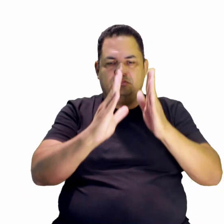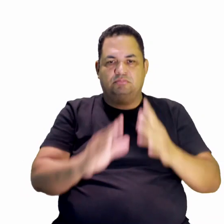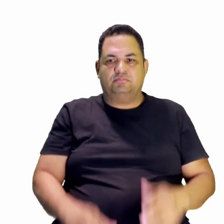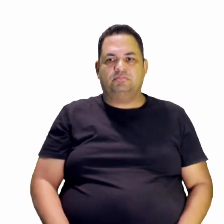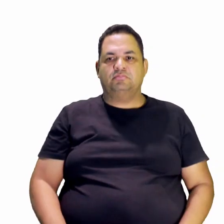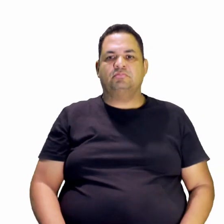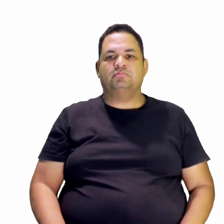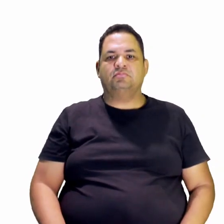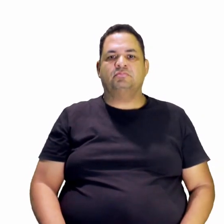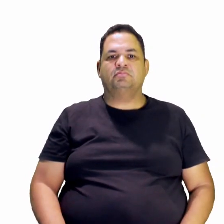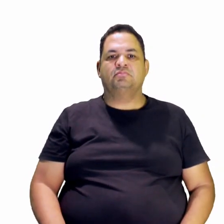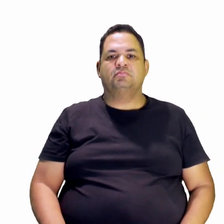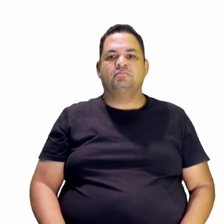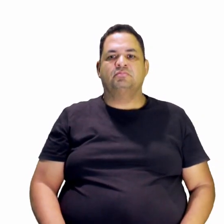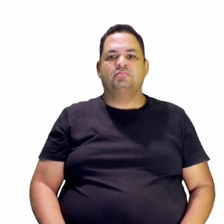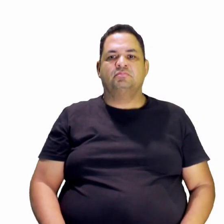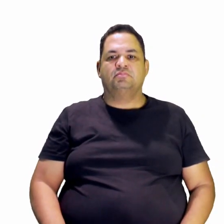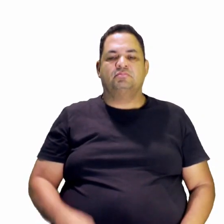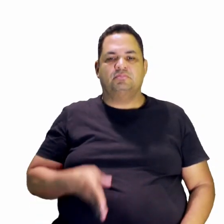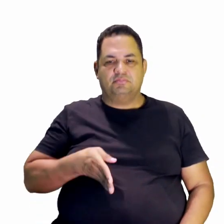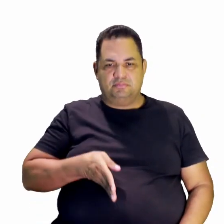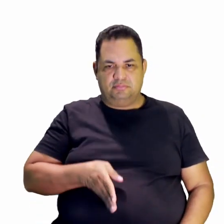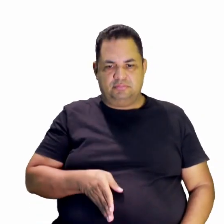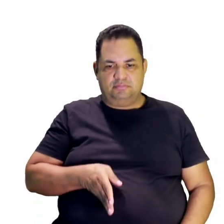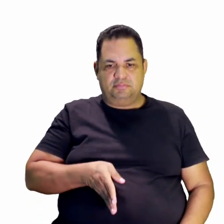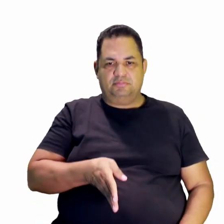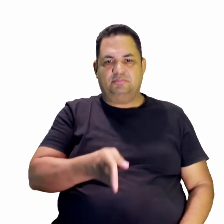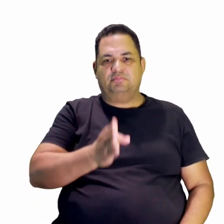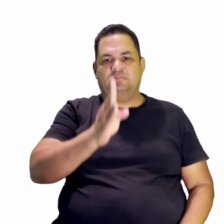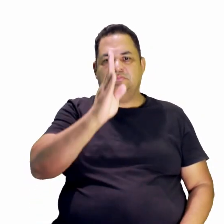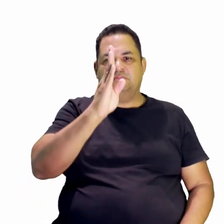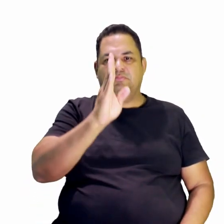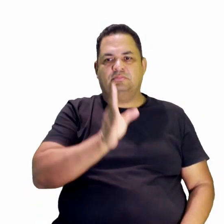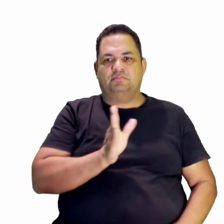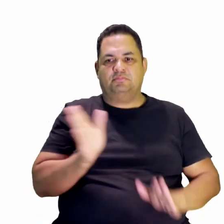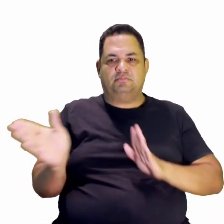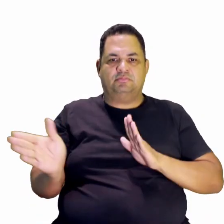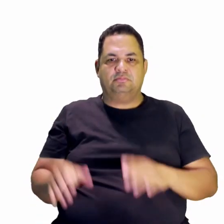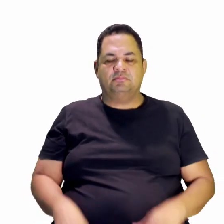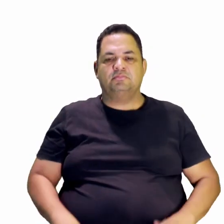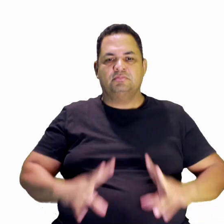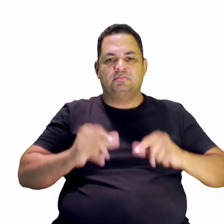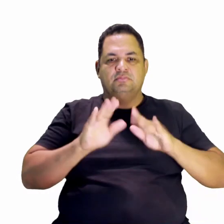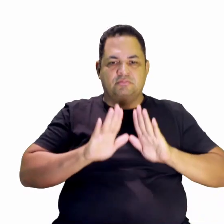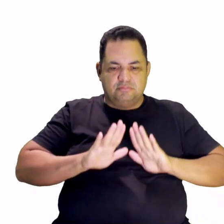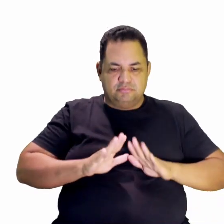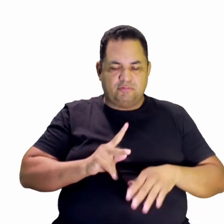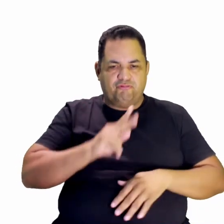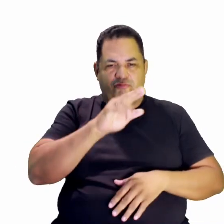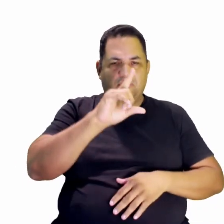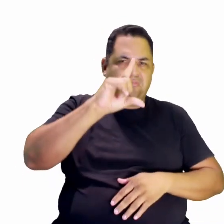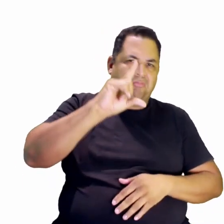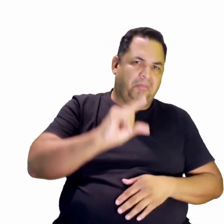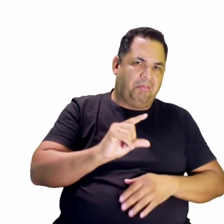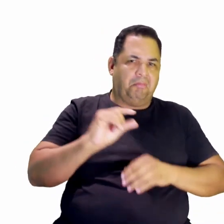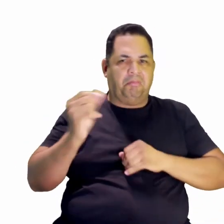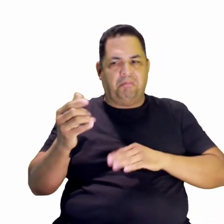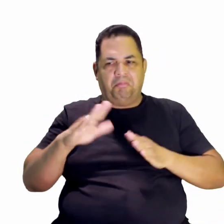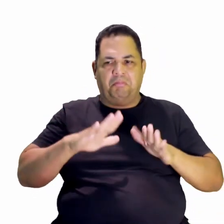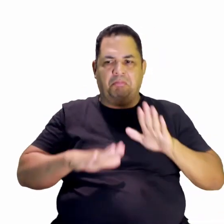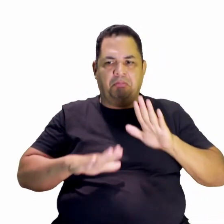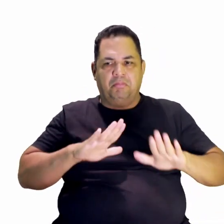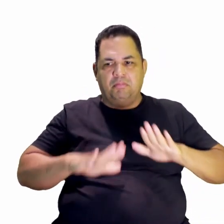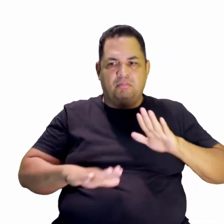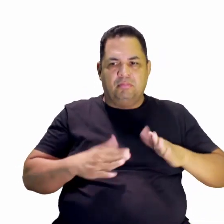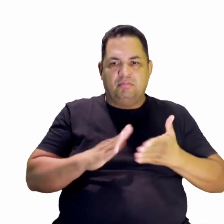lado. Então a direção é a mesma, o sentido também é o mesmo, todos fazendo força. Uns mais, outros menos, claro,